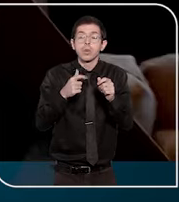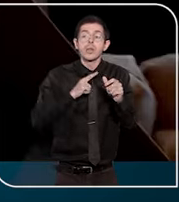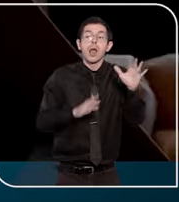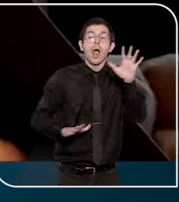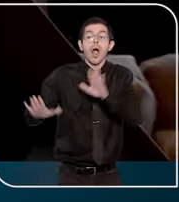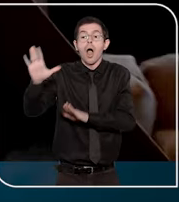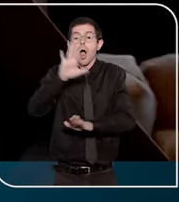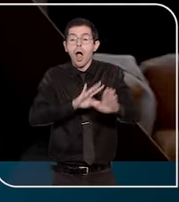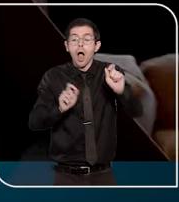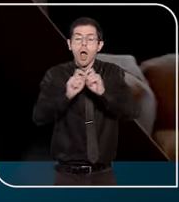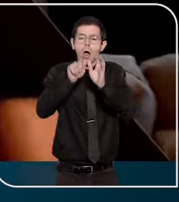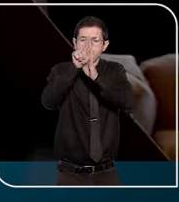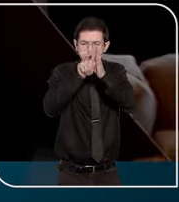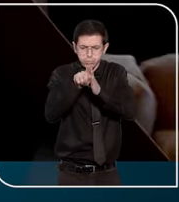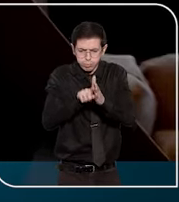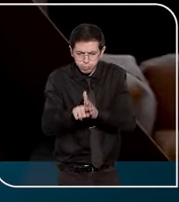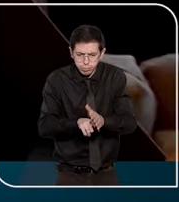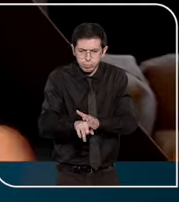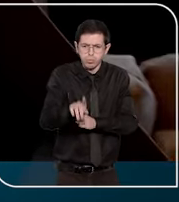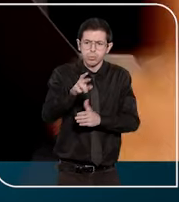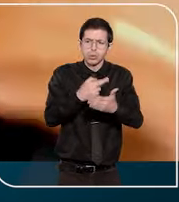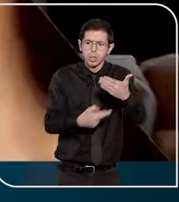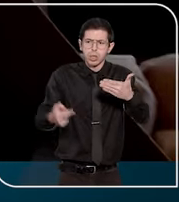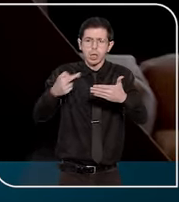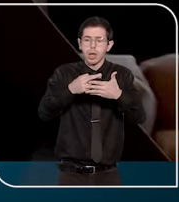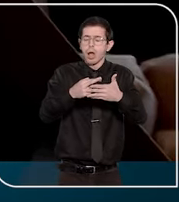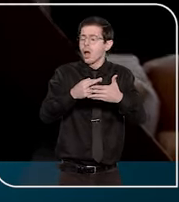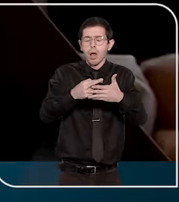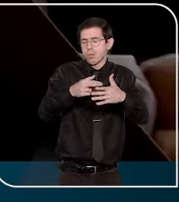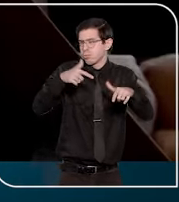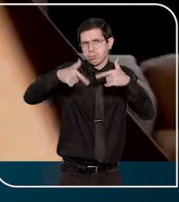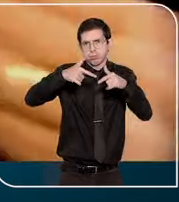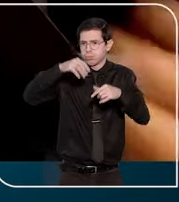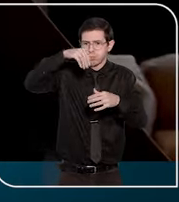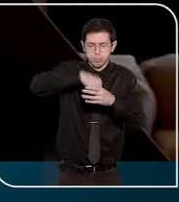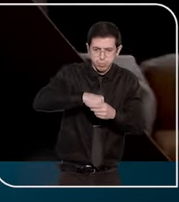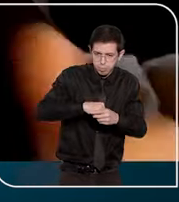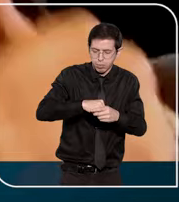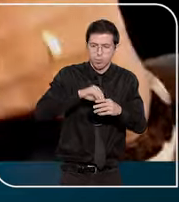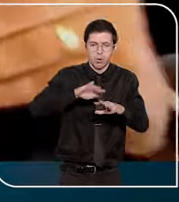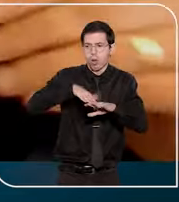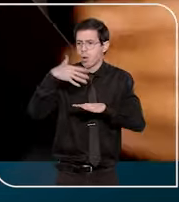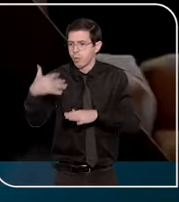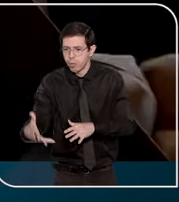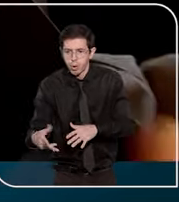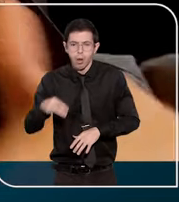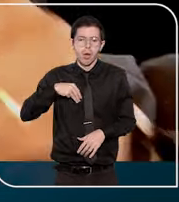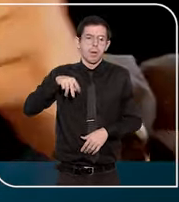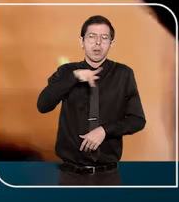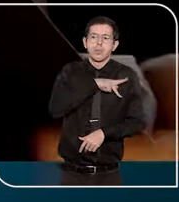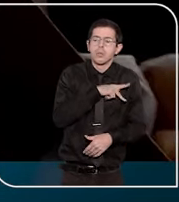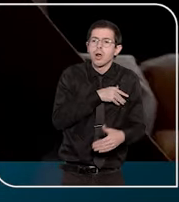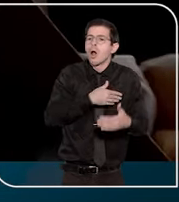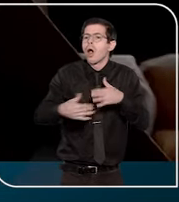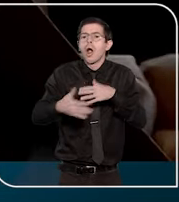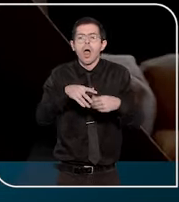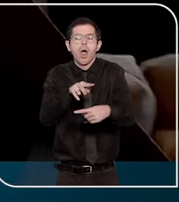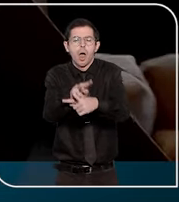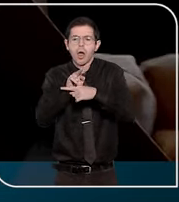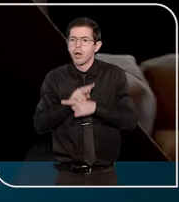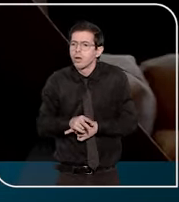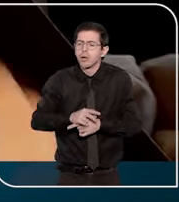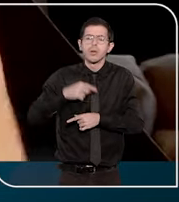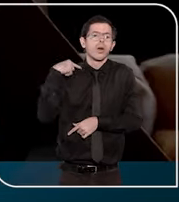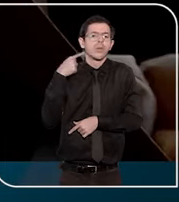apreciação dos recursos, não importa o lugar em que estejamos trabalhando, dentro do judiciário, no Ministério Público, nas defensorias, na